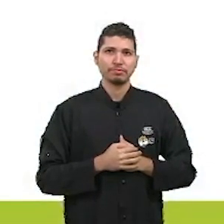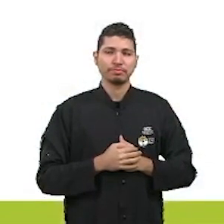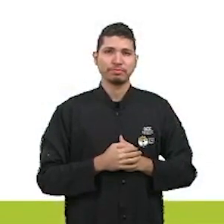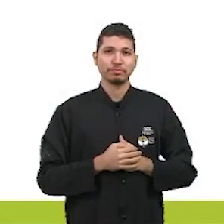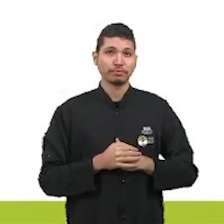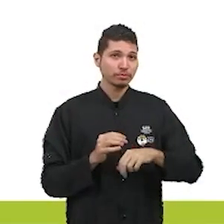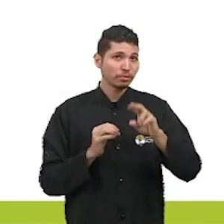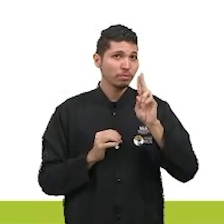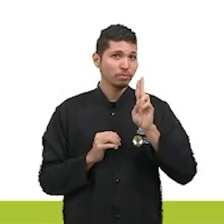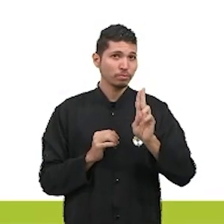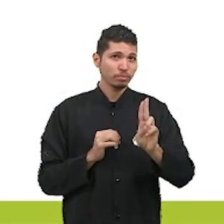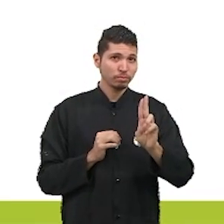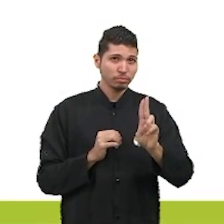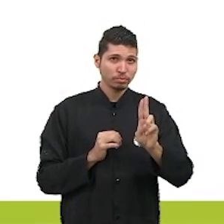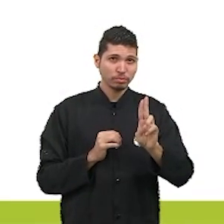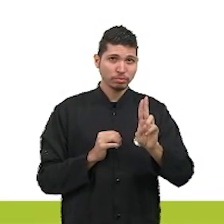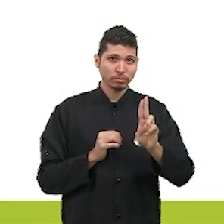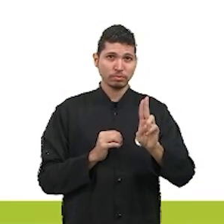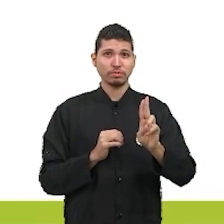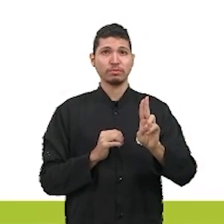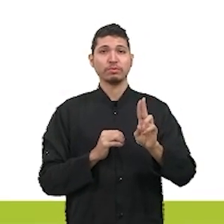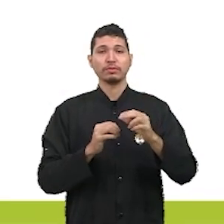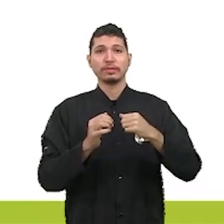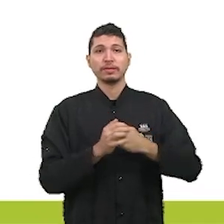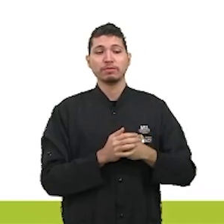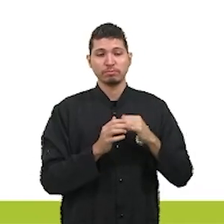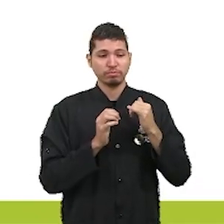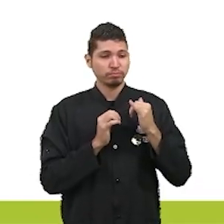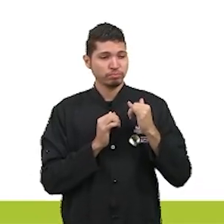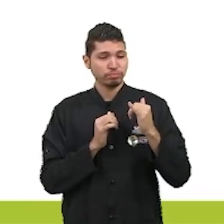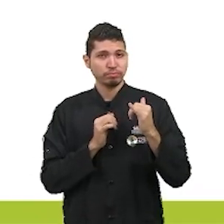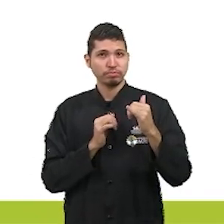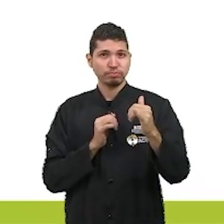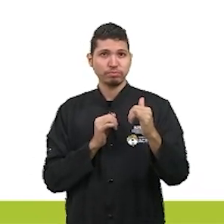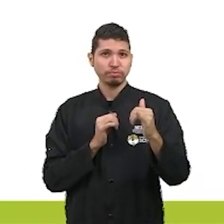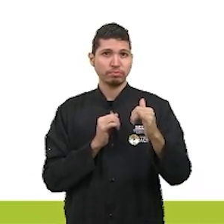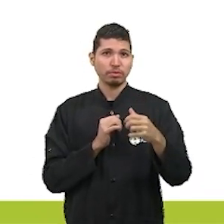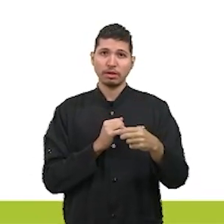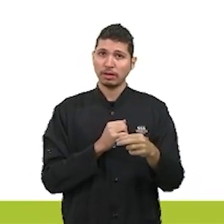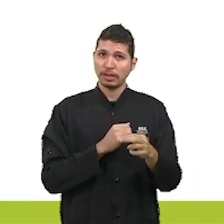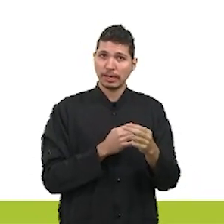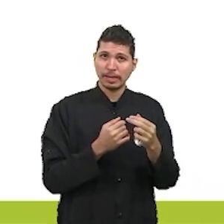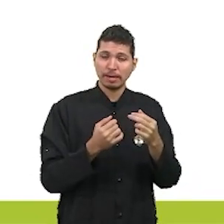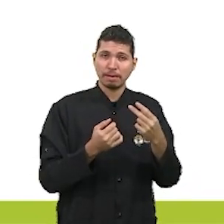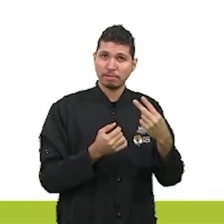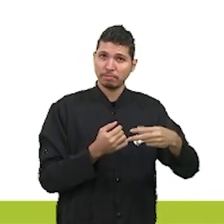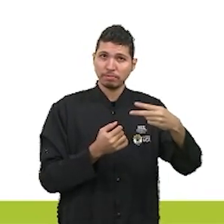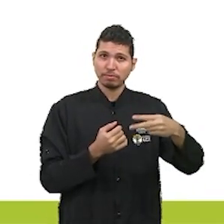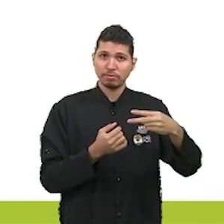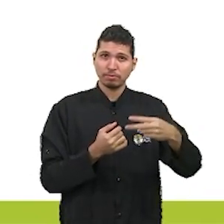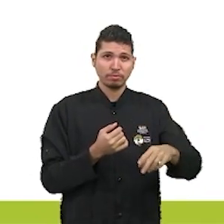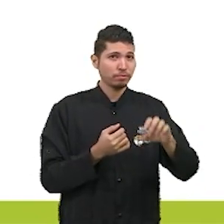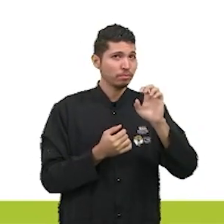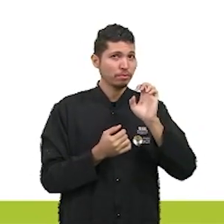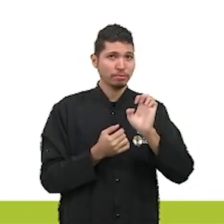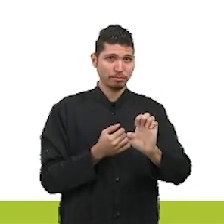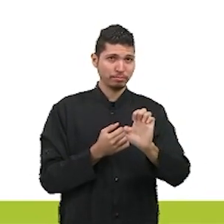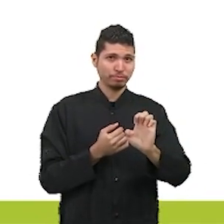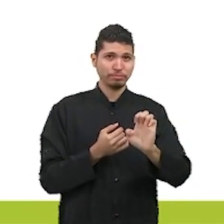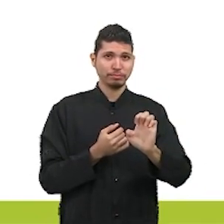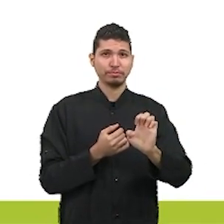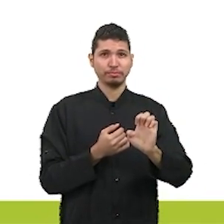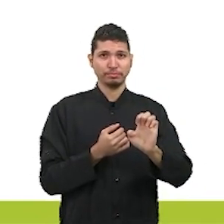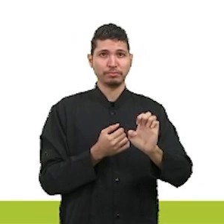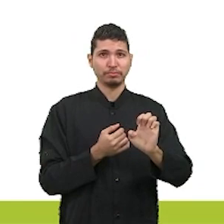que meu U, que foi mandado para o circuito, é igual ao meu E, é igual à minha FEM, é igual.